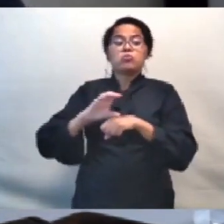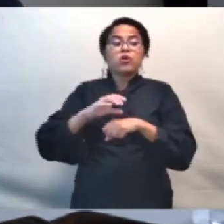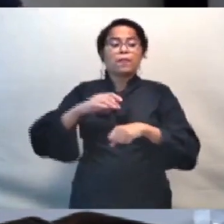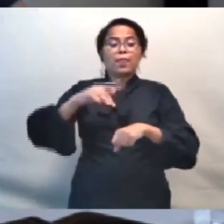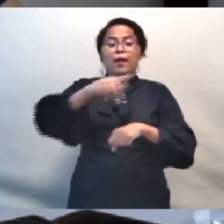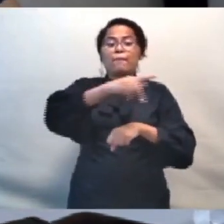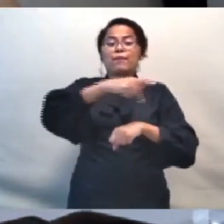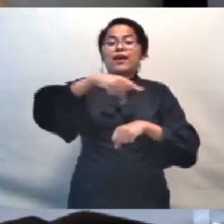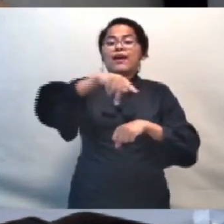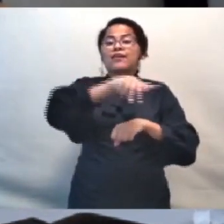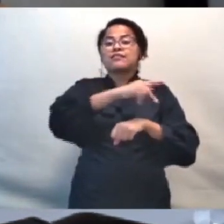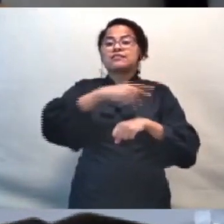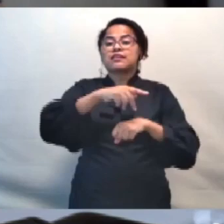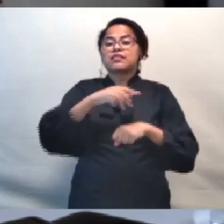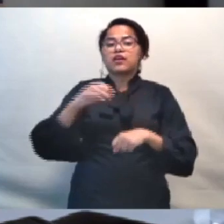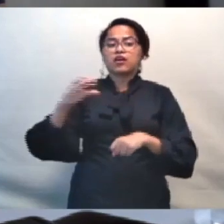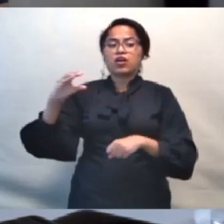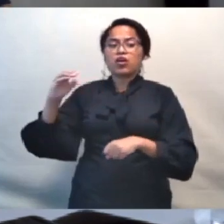público.